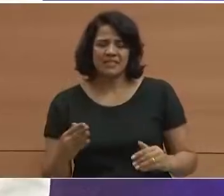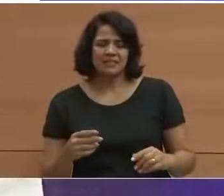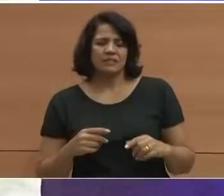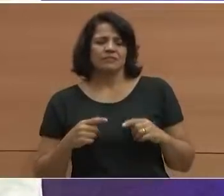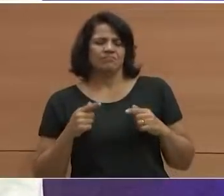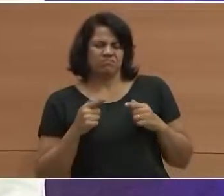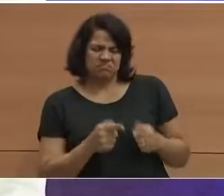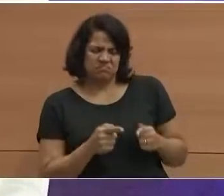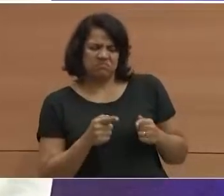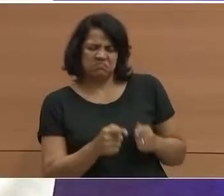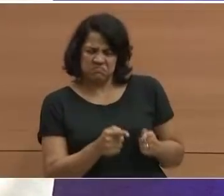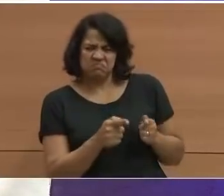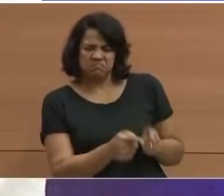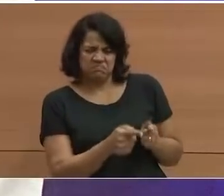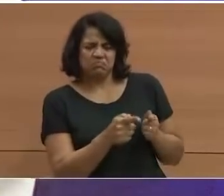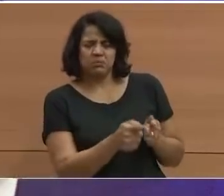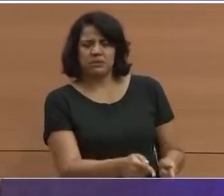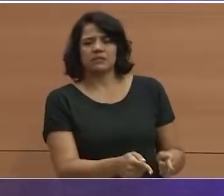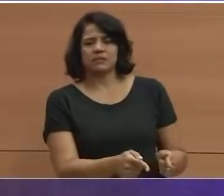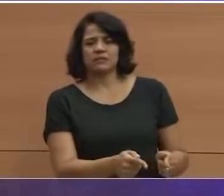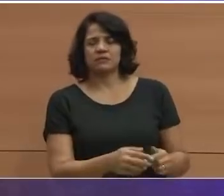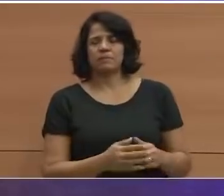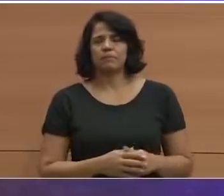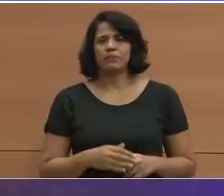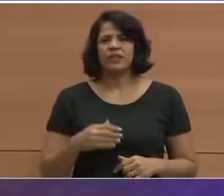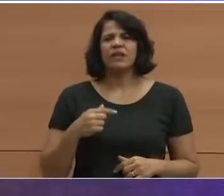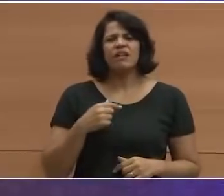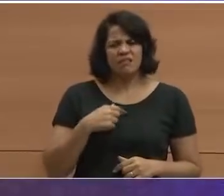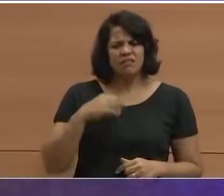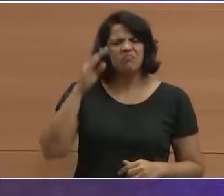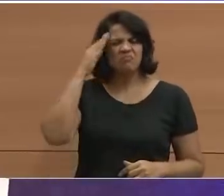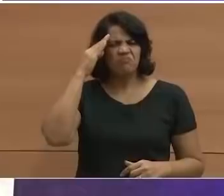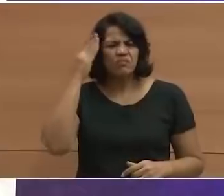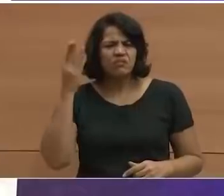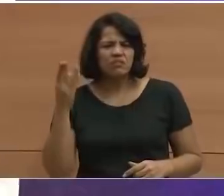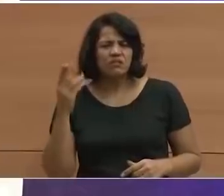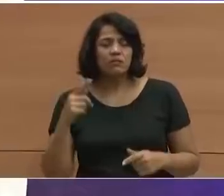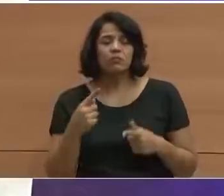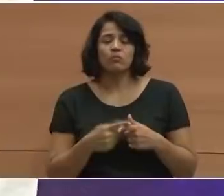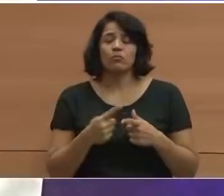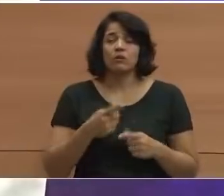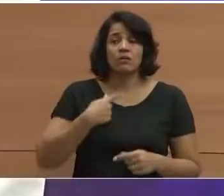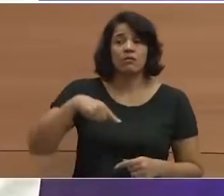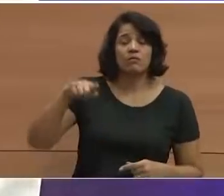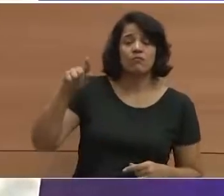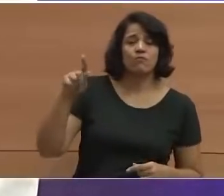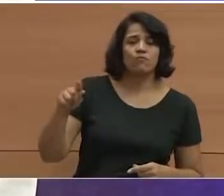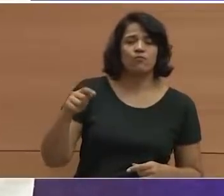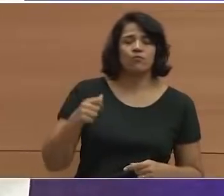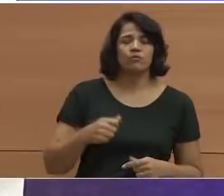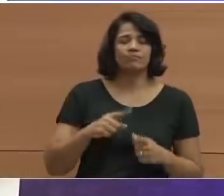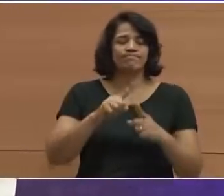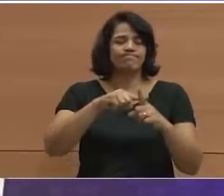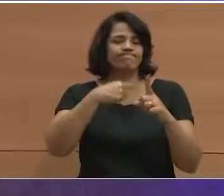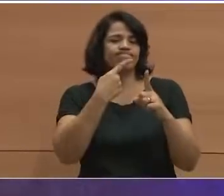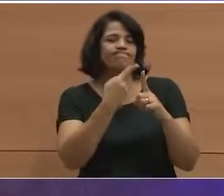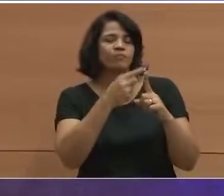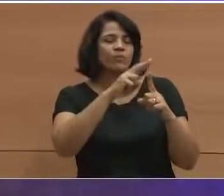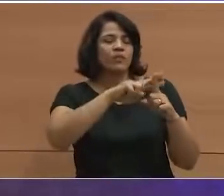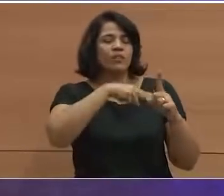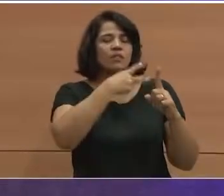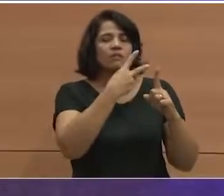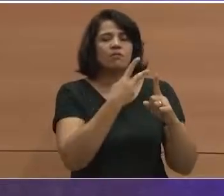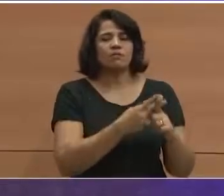eu sei um pouco disso, porque eu estive por 2 vezes um tempo no Iraque. E ali eu tive